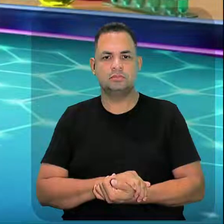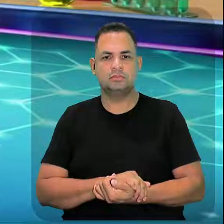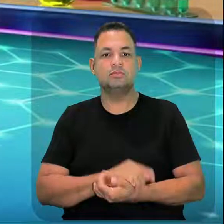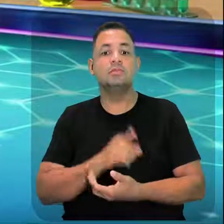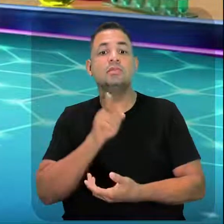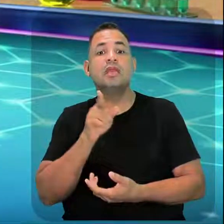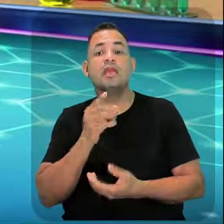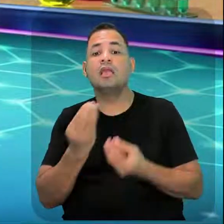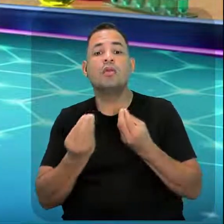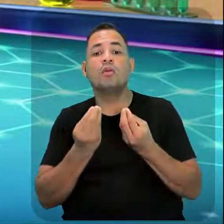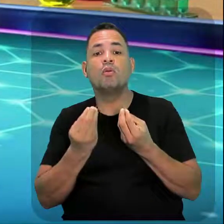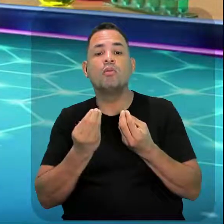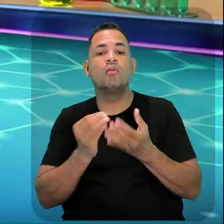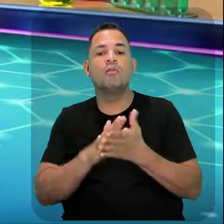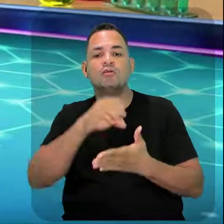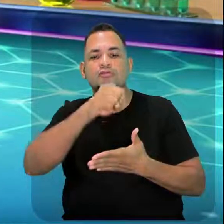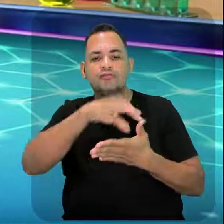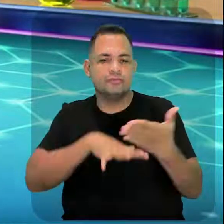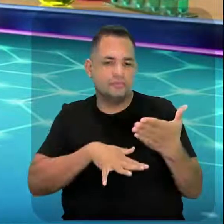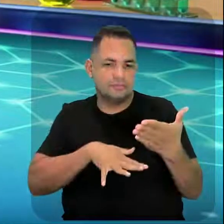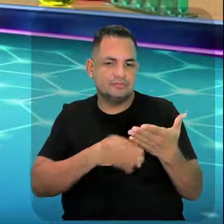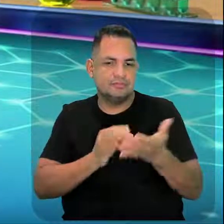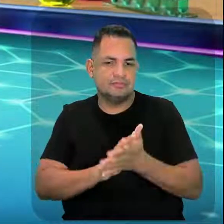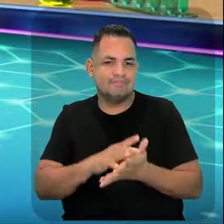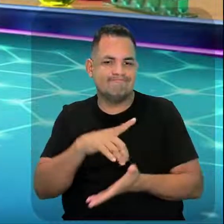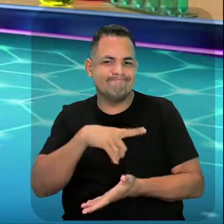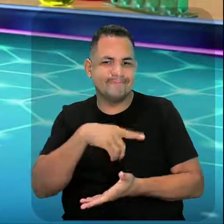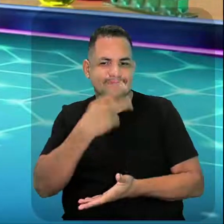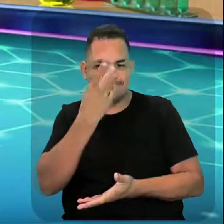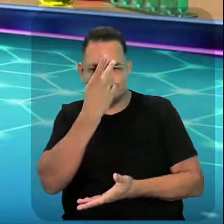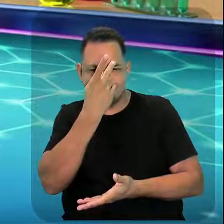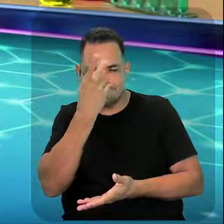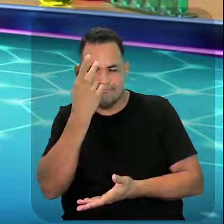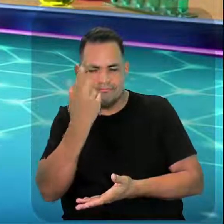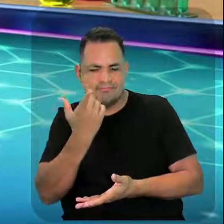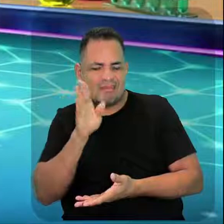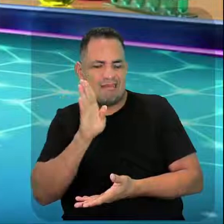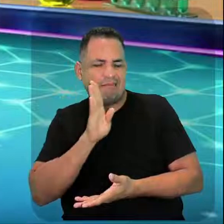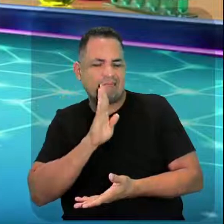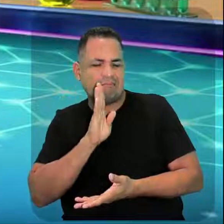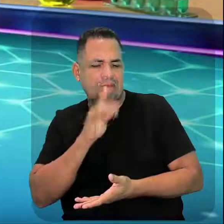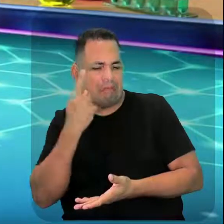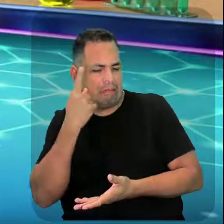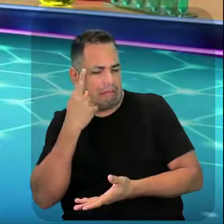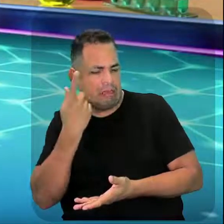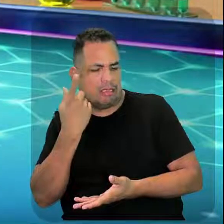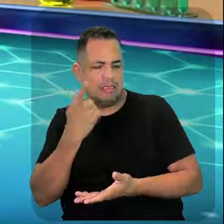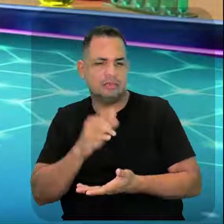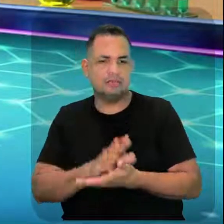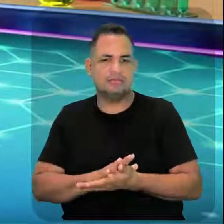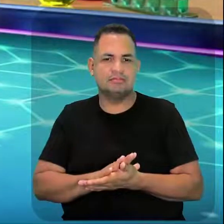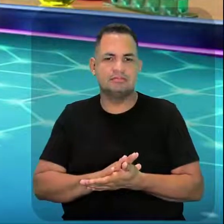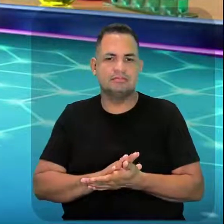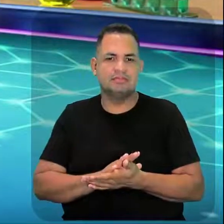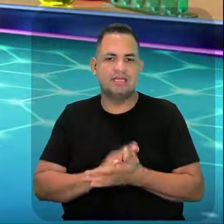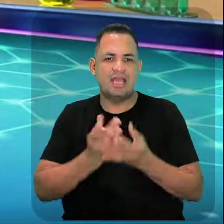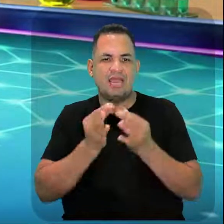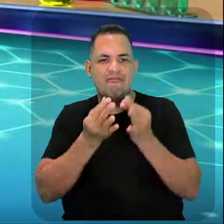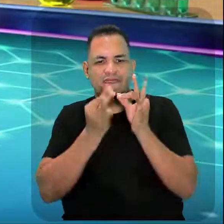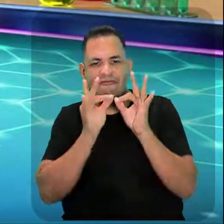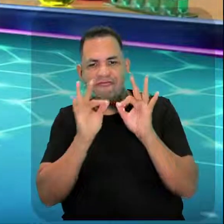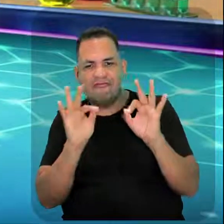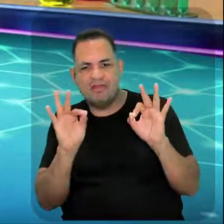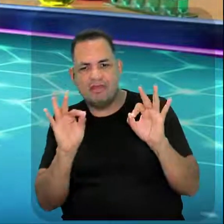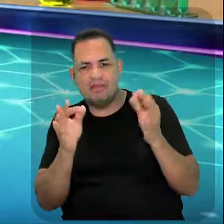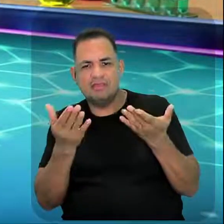E aí, como é que foi a atividade? Tem gente que não acha muito legal, tem gente que acha que é mais fácil